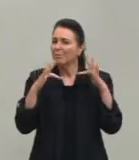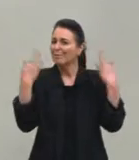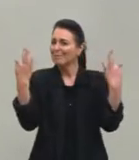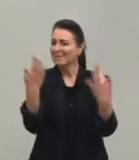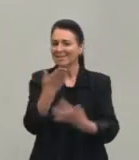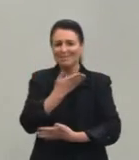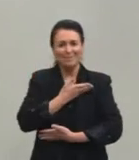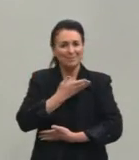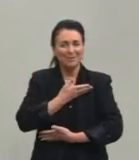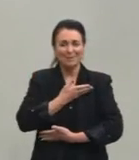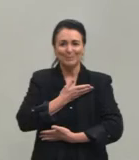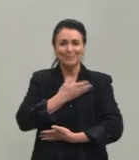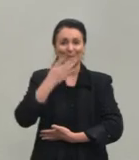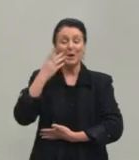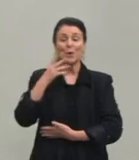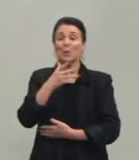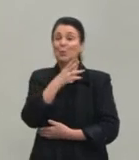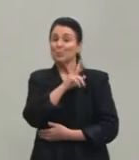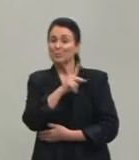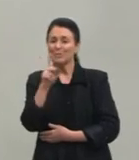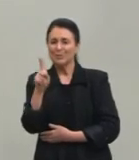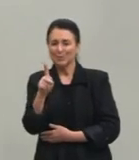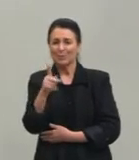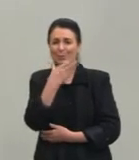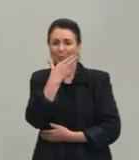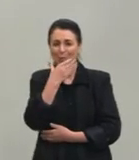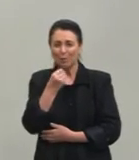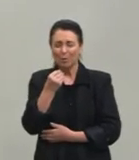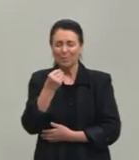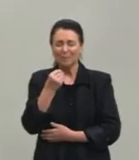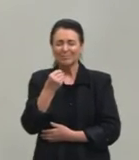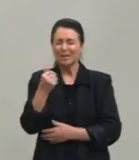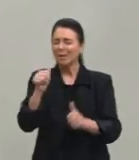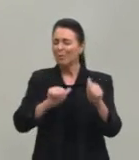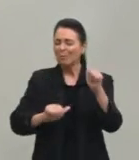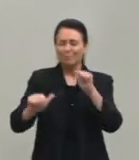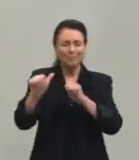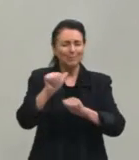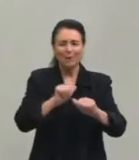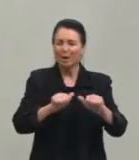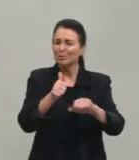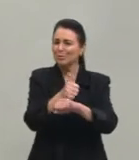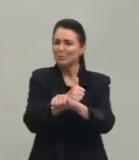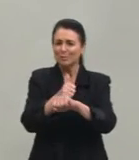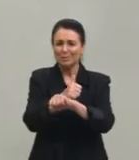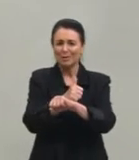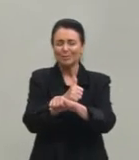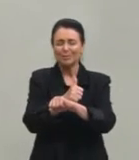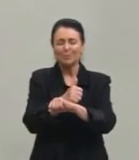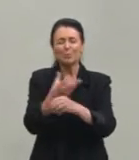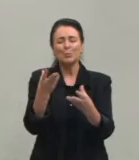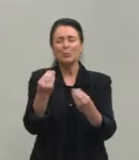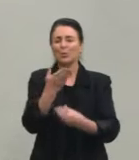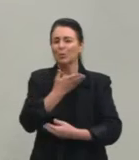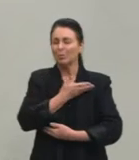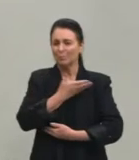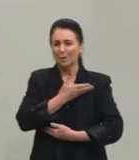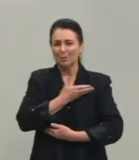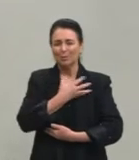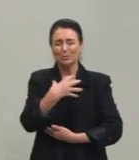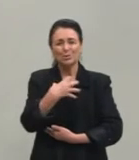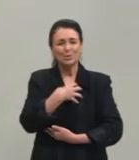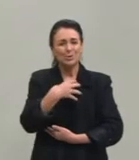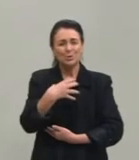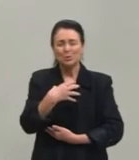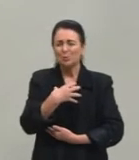amigos. O Rodrigo era um excelente profissional, um professor de extrema qualidade e também um grande amigo. É um grande pesar a gente ter que